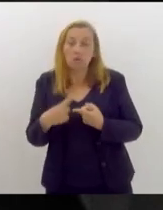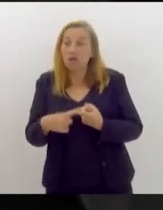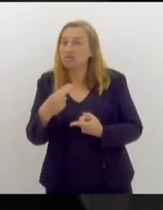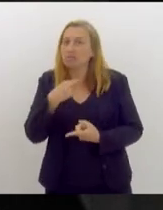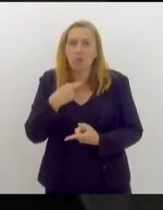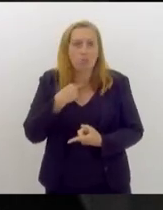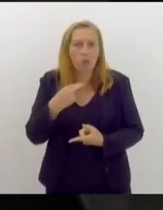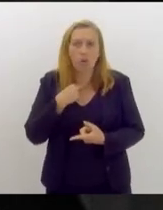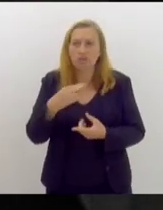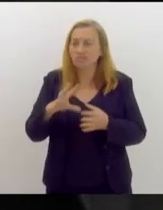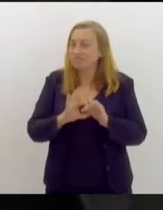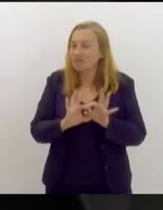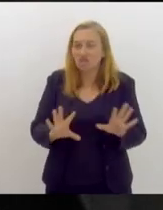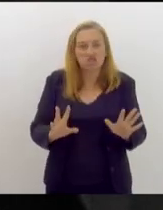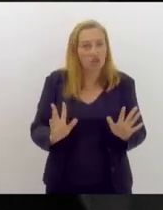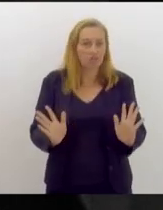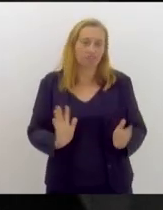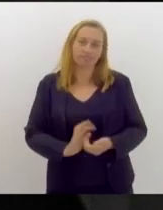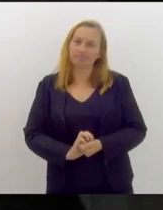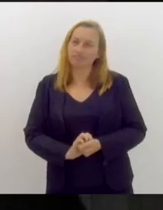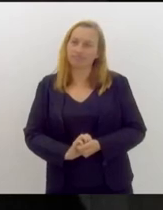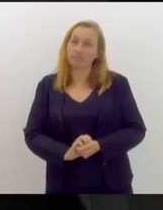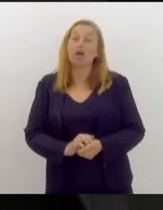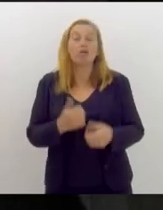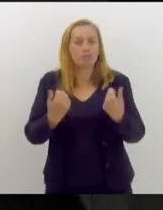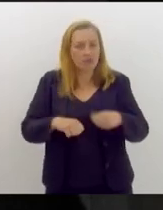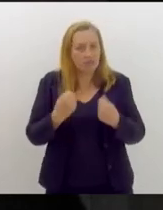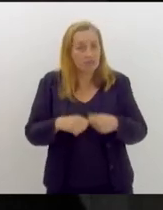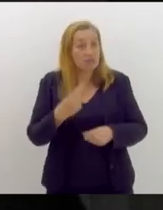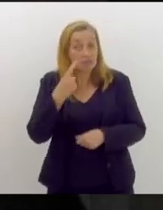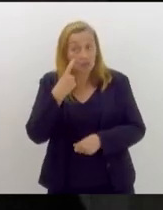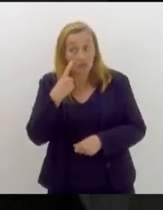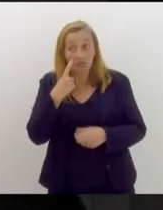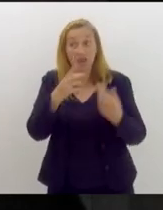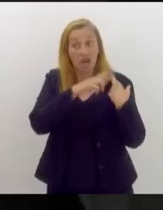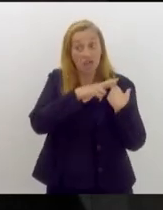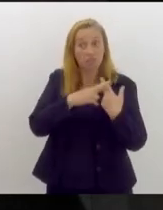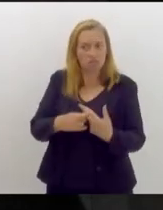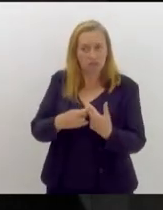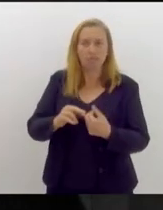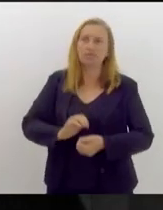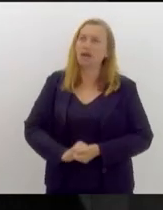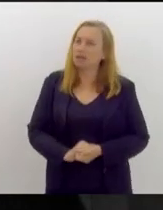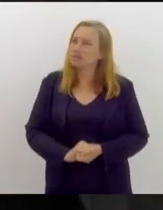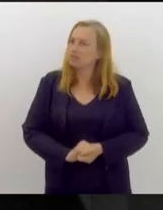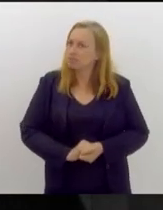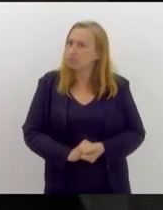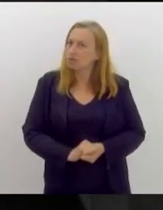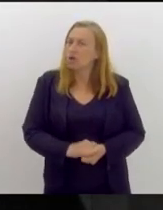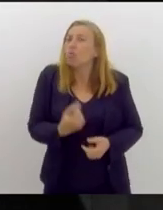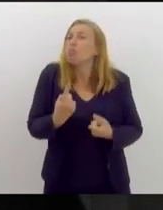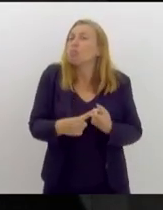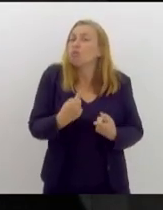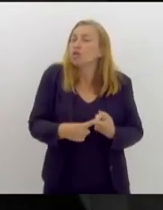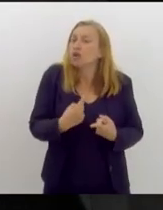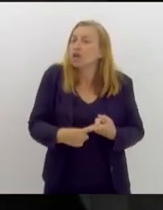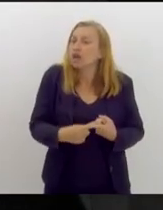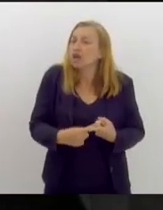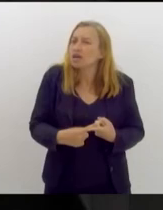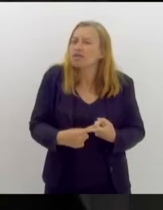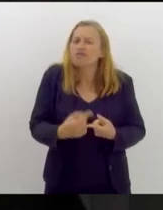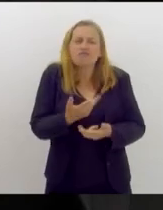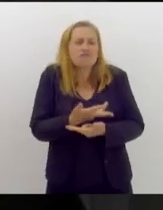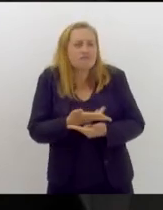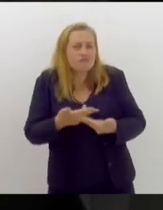passar impune isso tem que apurar as responsabilidades porque muita